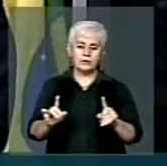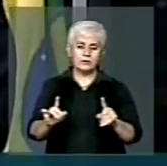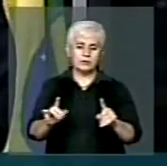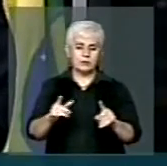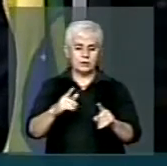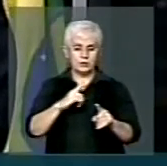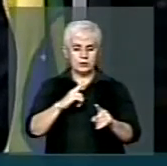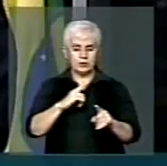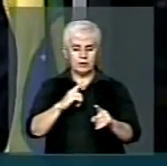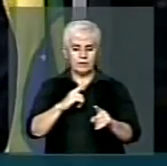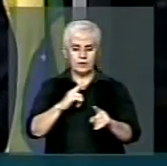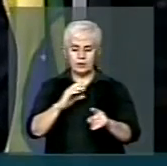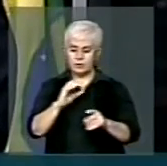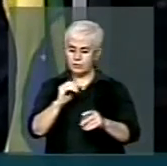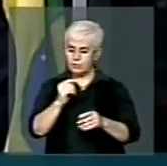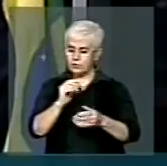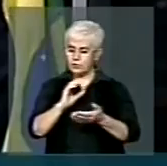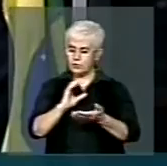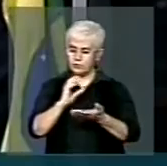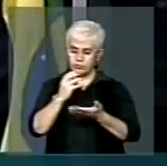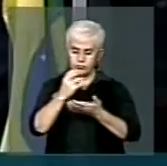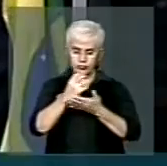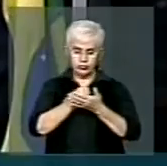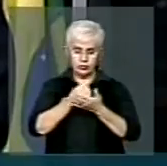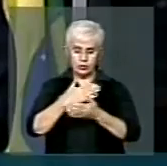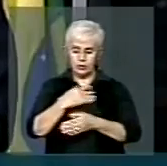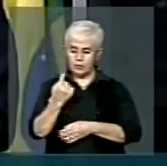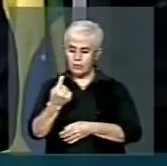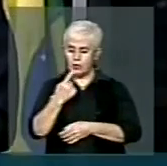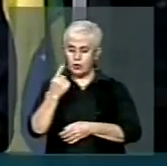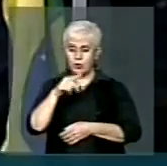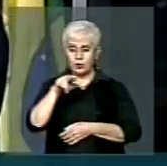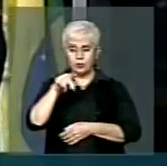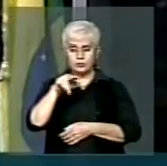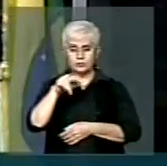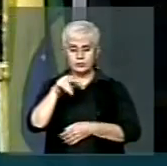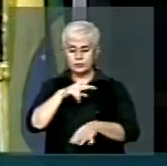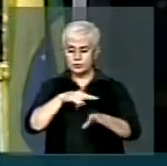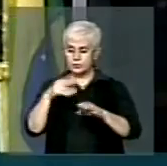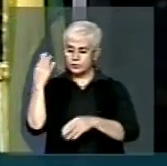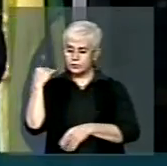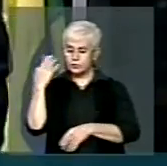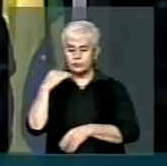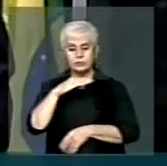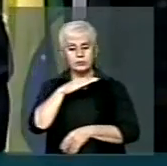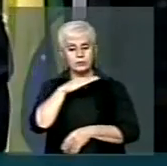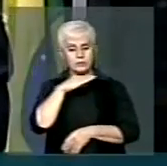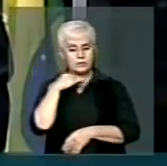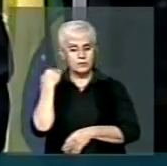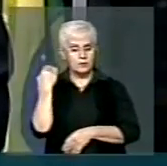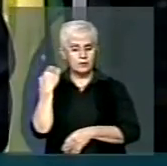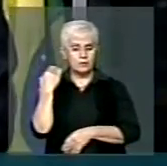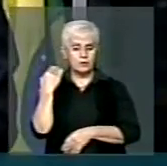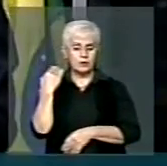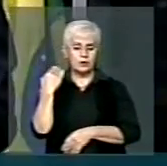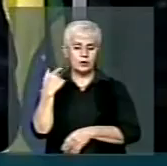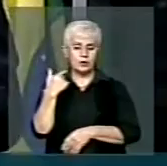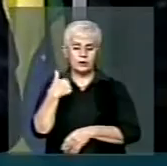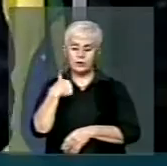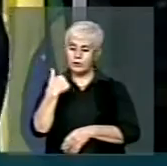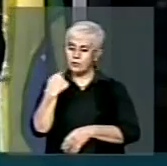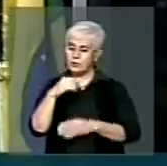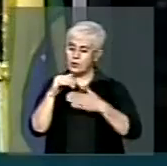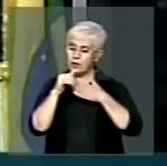contingenciado a levar meu único irmão, que faleceu na semana passada, para o seu sepultamento,